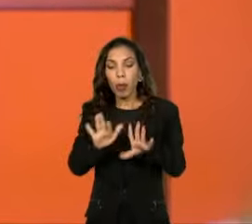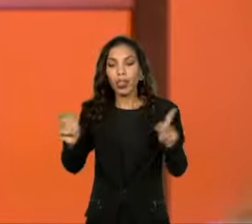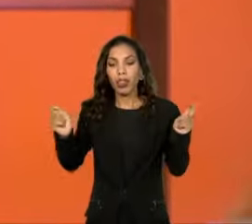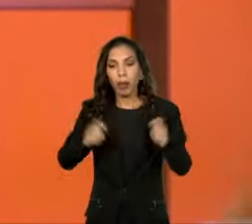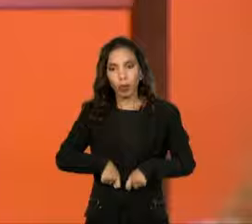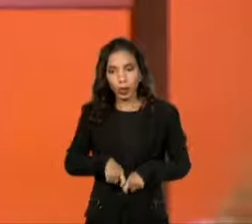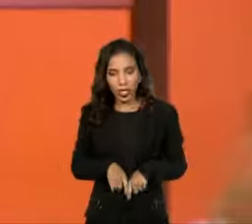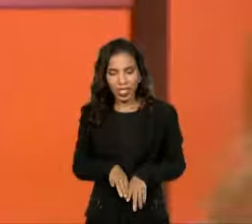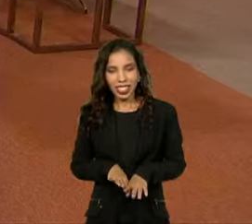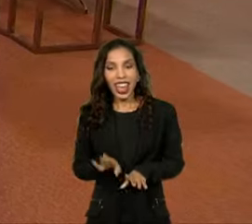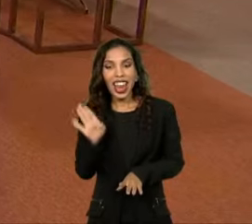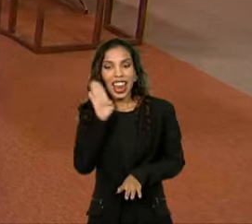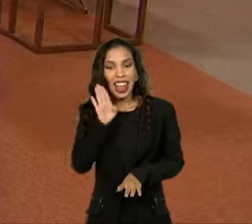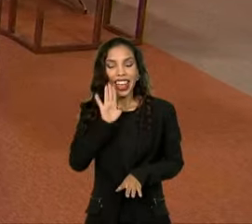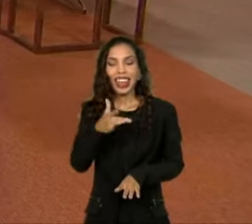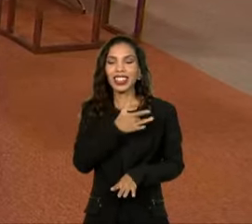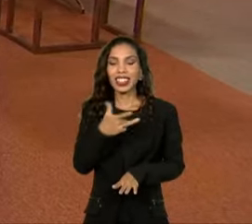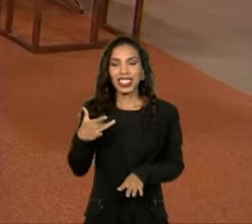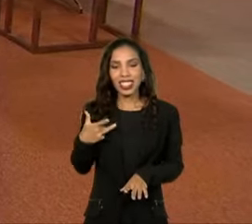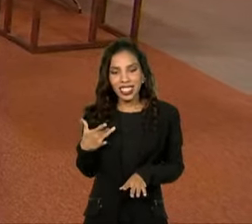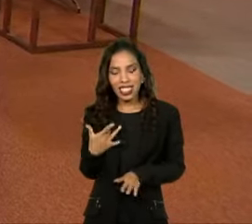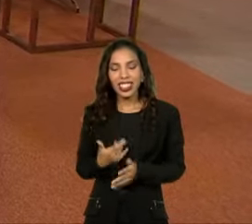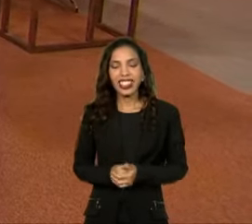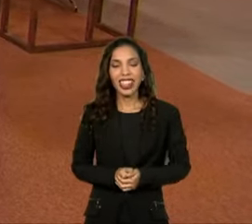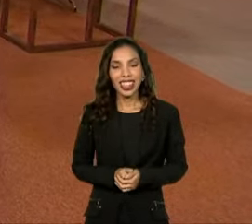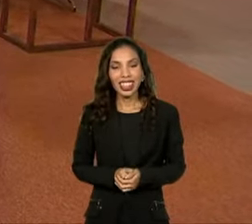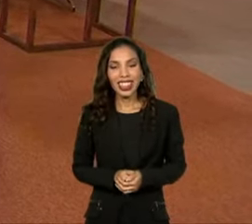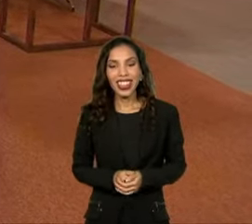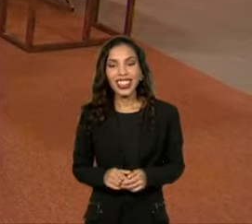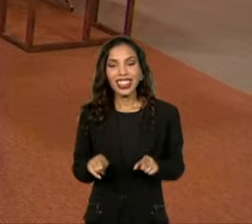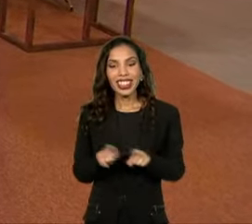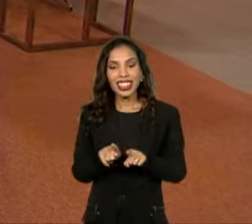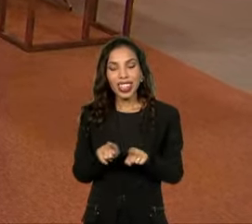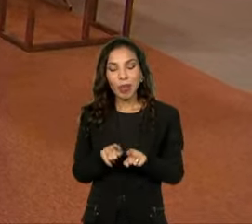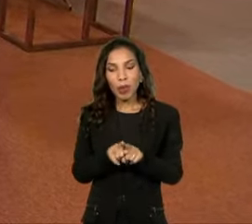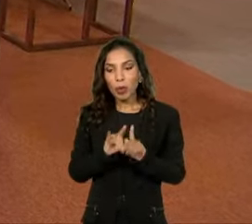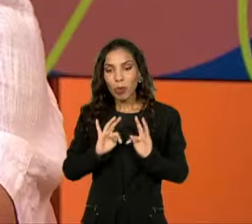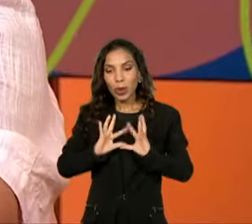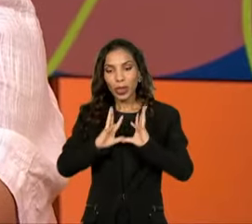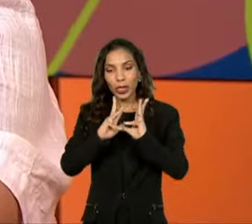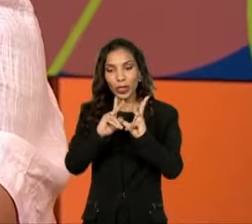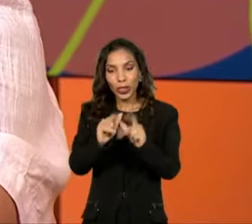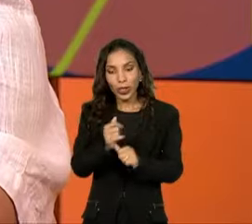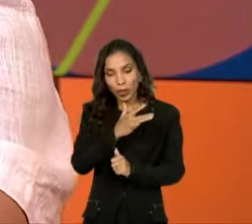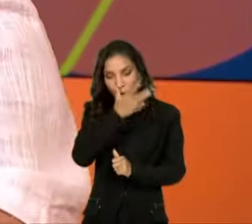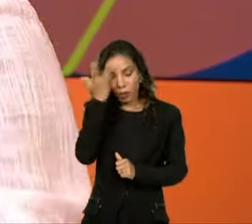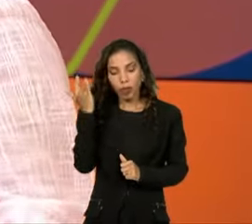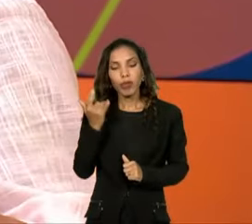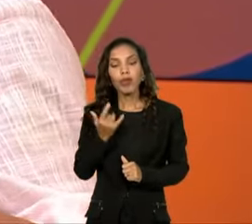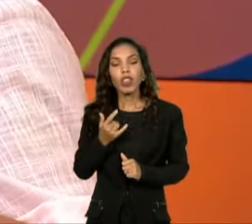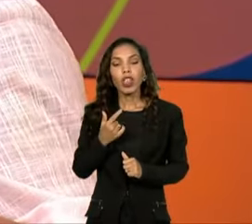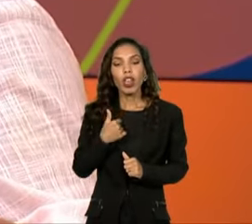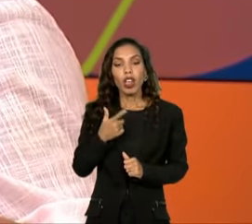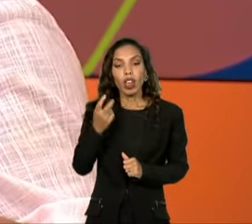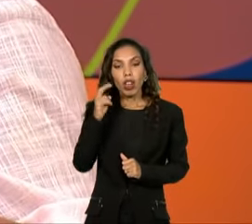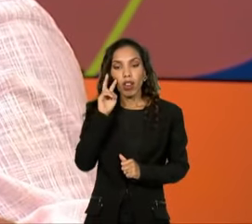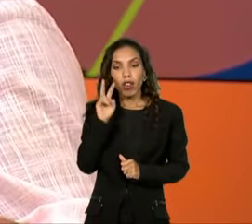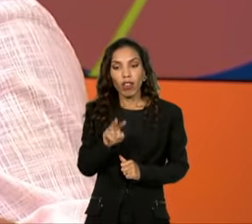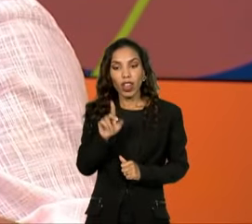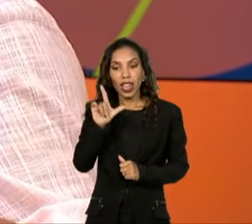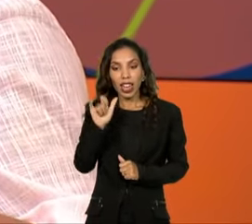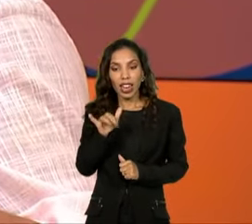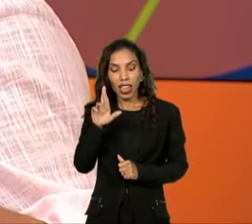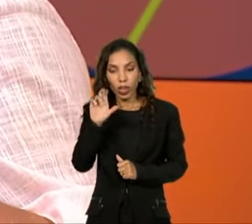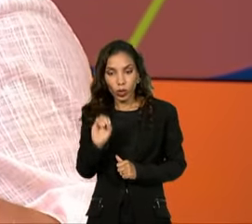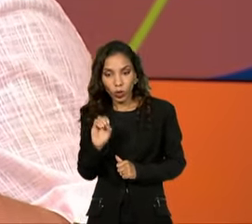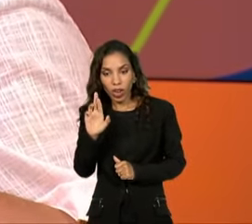Mas é legal e é saudável. É porque é o melhor exercício para adultos, nadar, para todo mundo, toda a vida. Falar, mas... Esses dias eu fui ver o Leandro Hassum, no